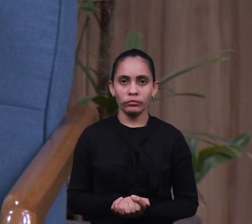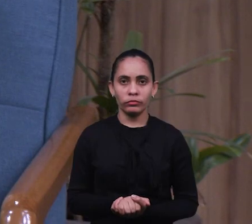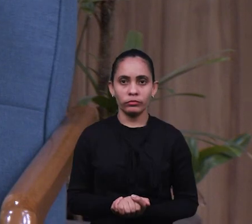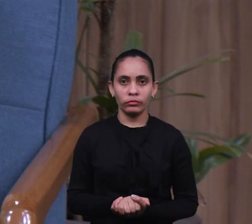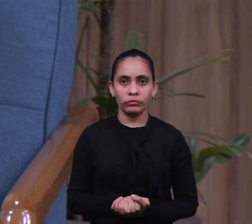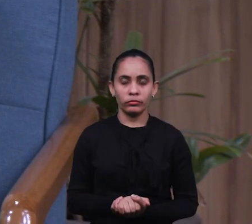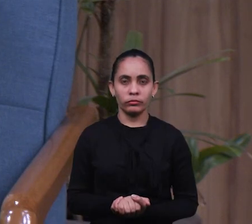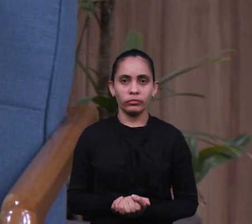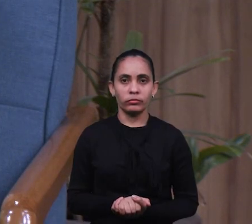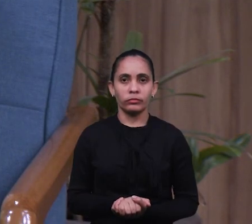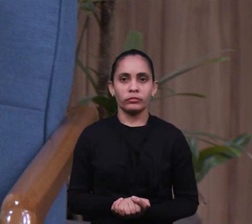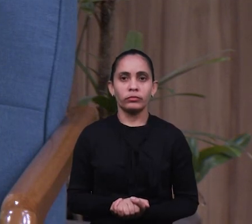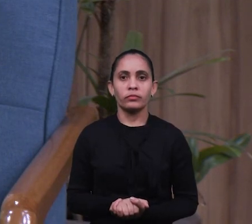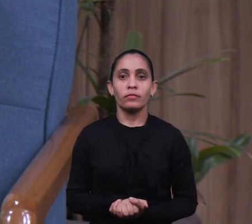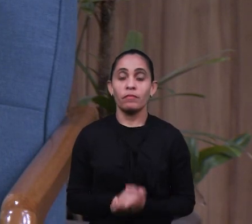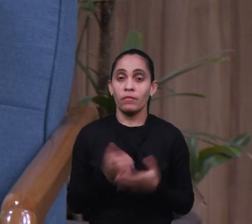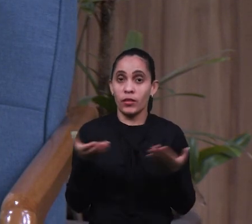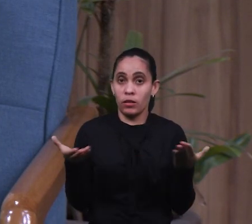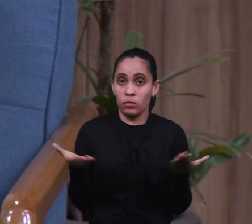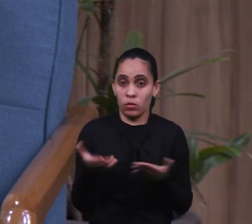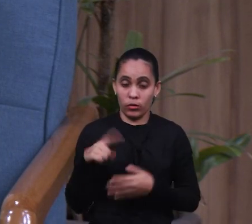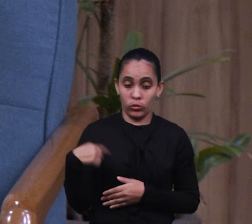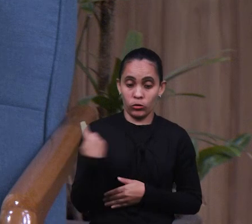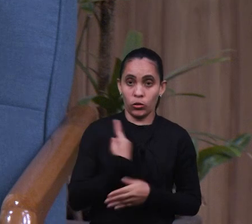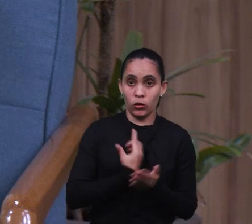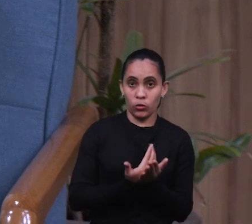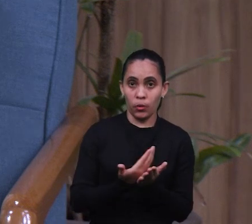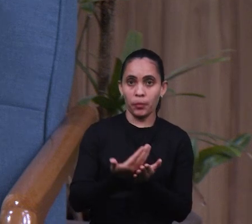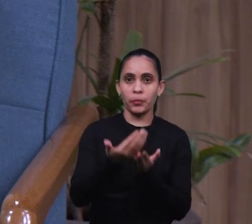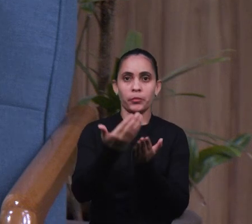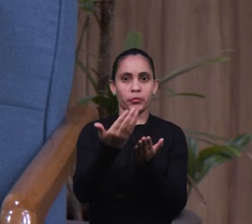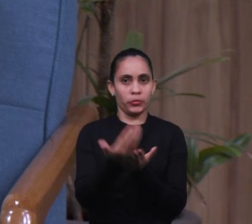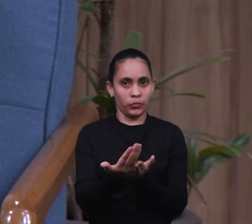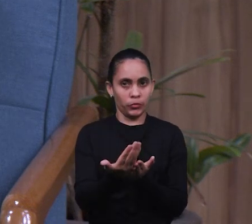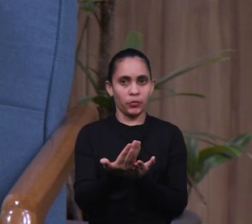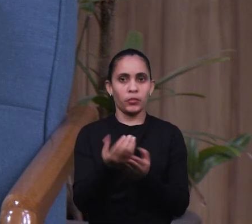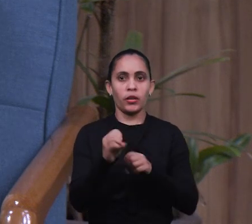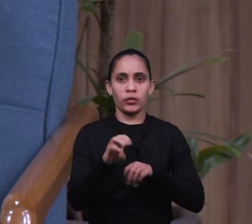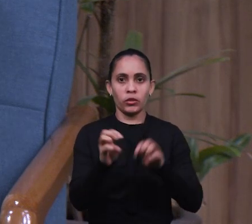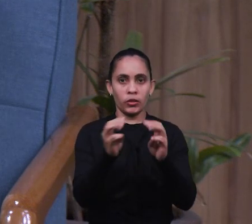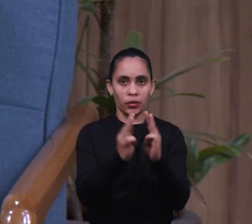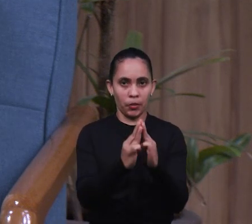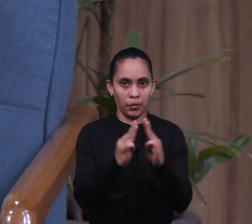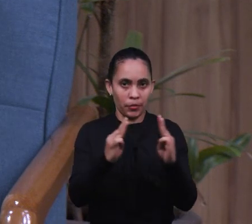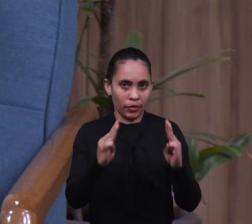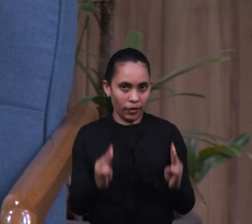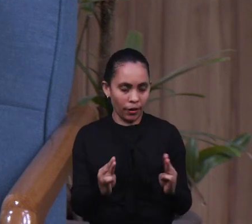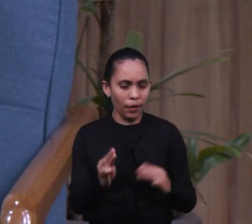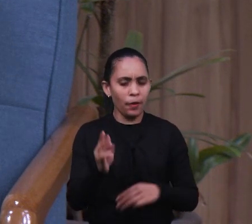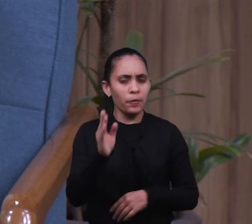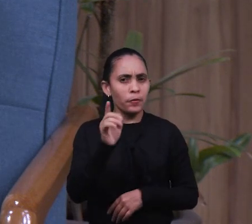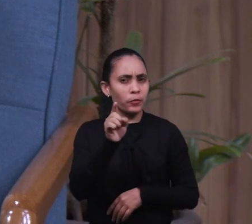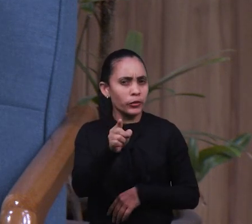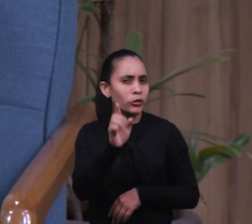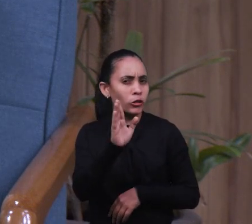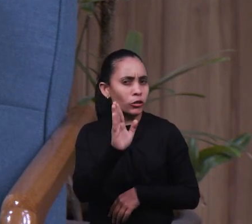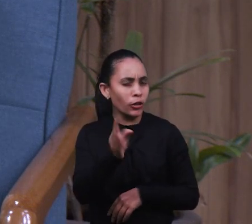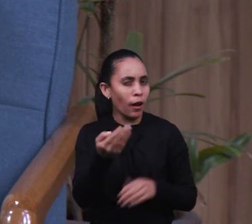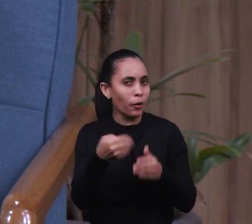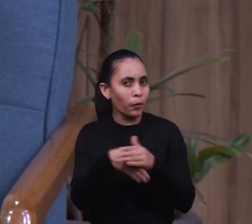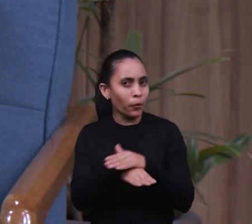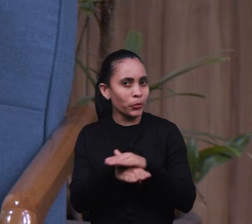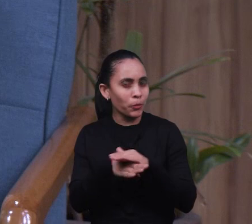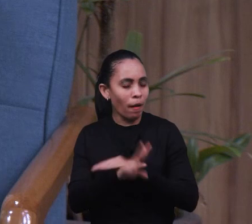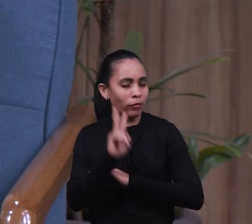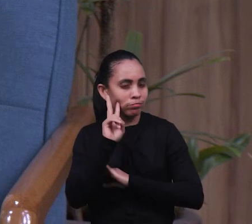E agora a gente começa o quadro Lições do Manaim. Você já está acostumado a acompanhar esse programa e sabe que